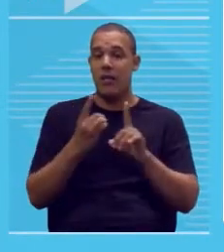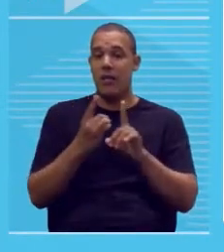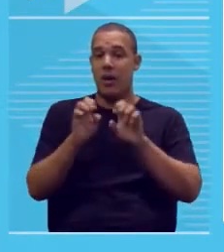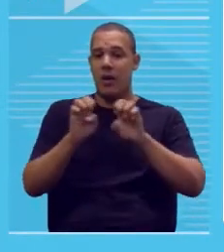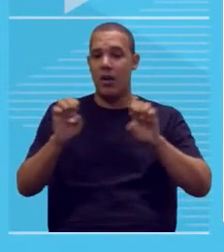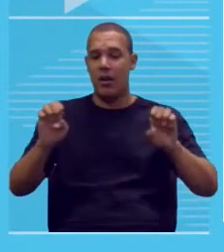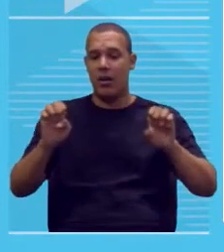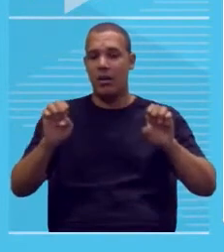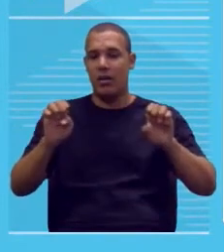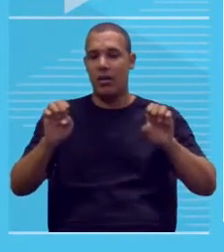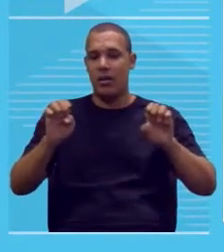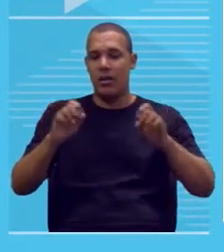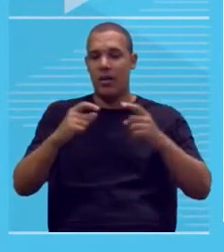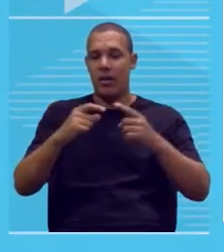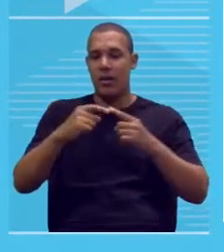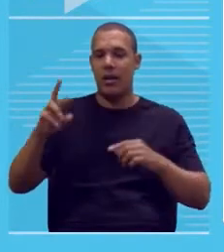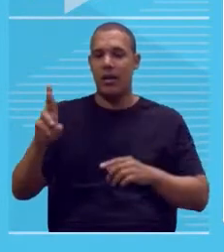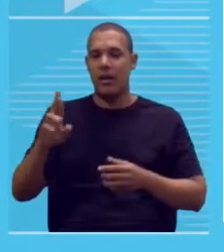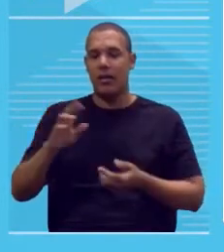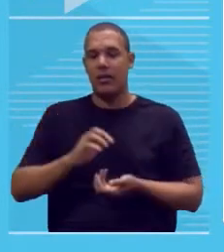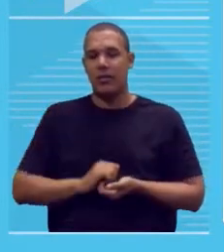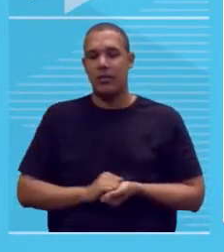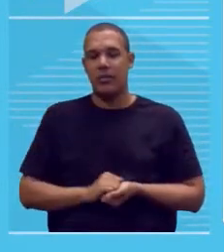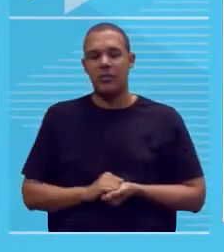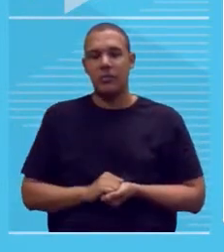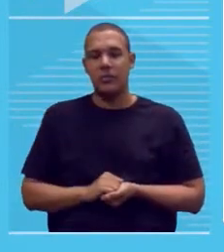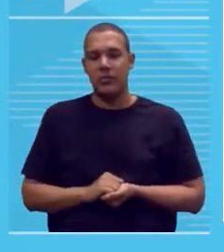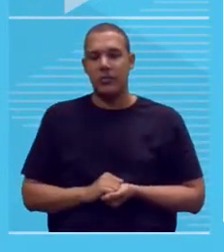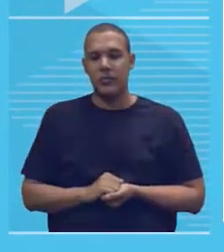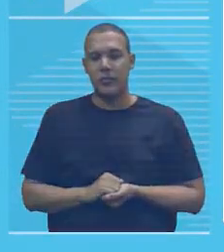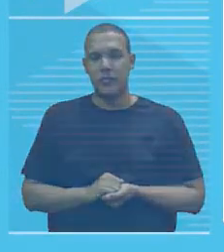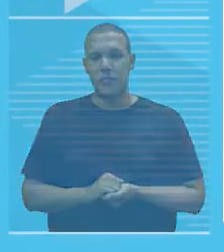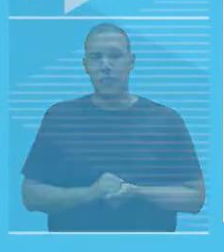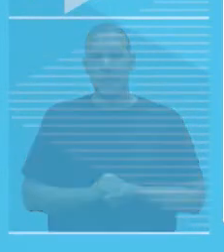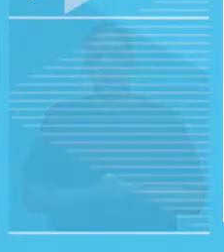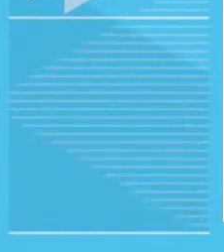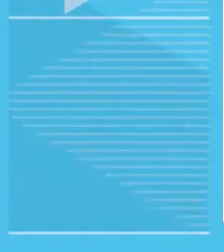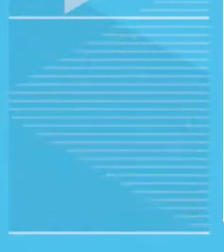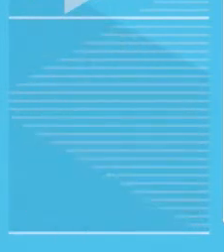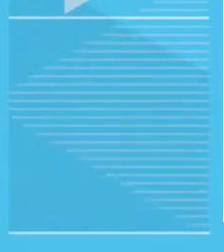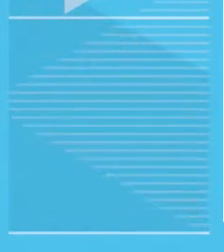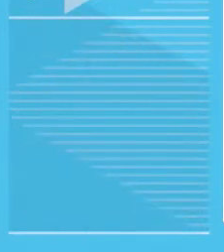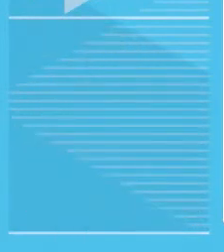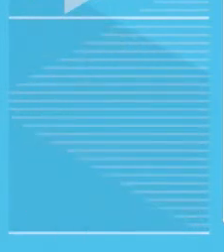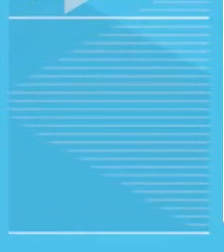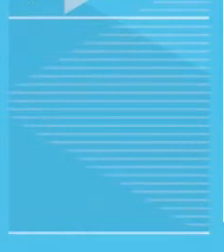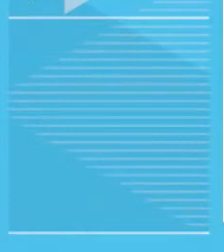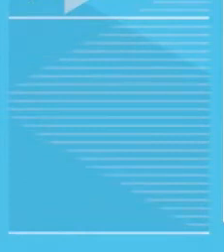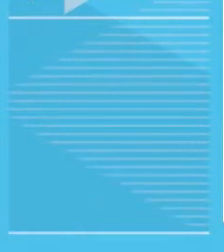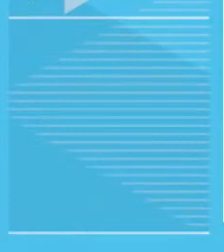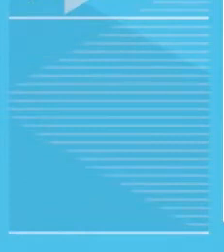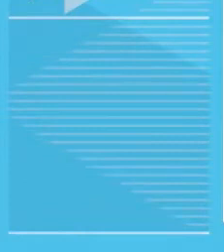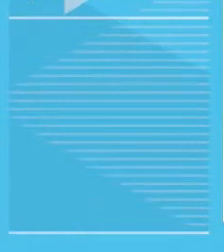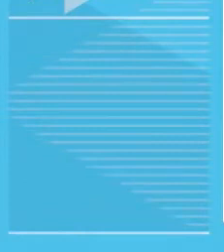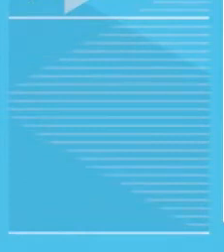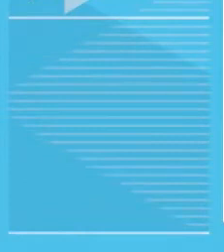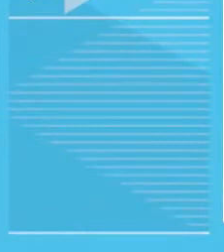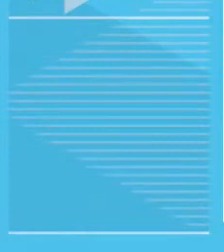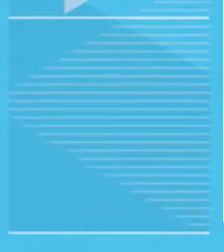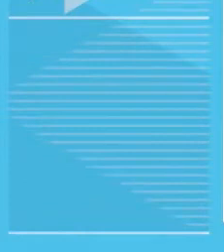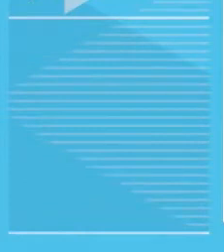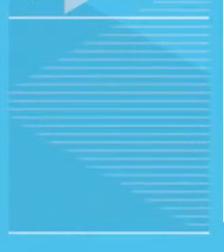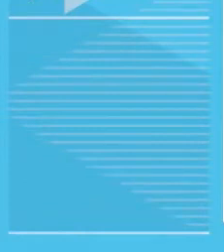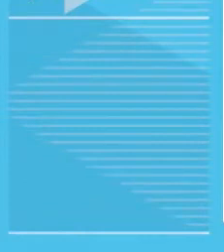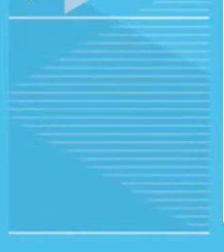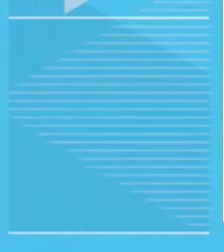equação de uma reta R que passa por um ponto A e que tem um coeficiente angular. E esse coeficiente